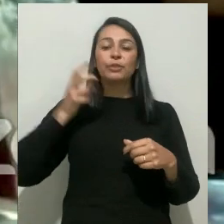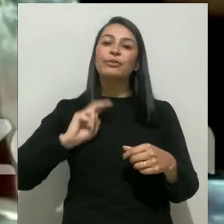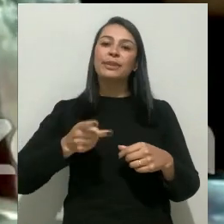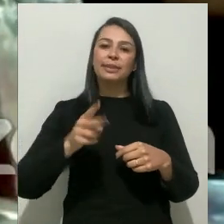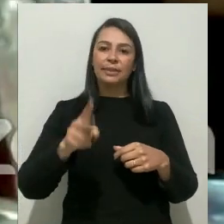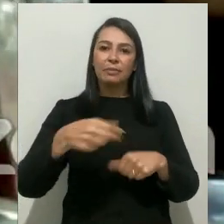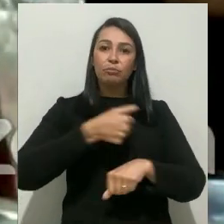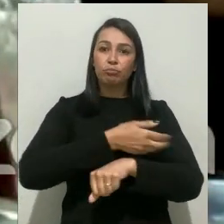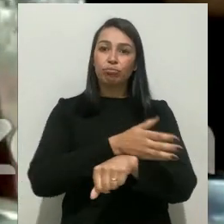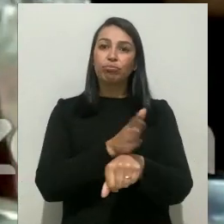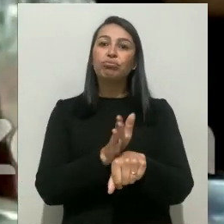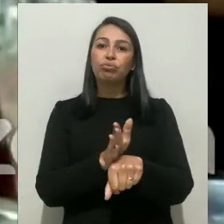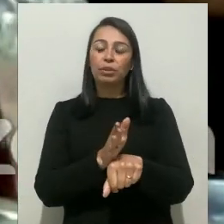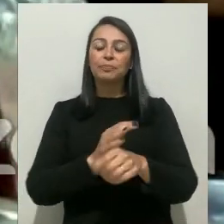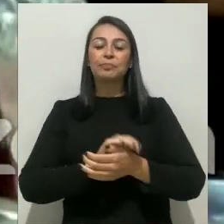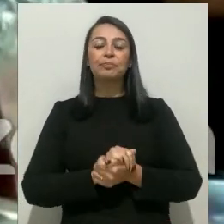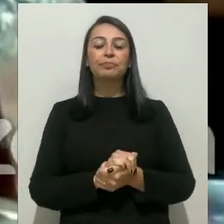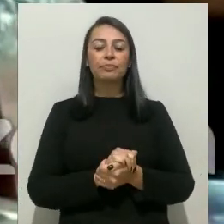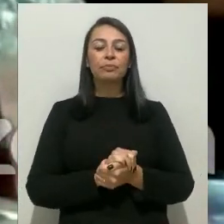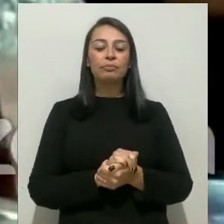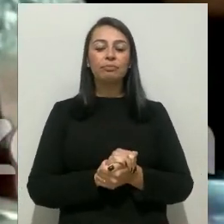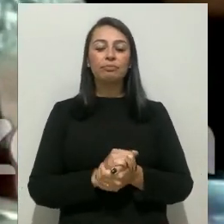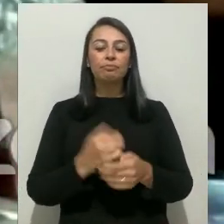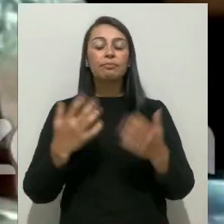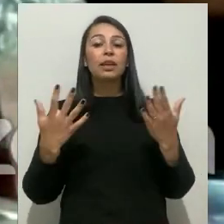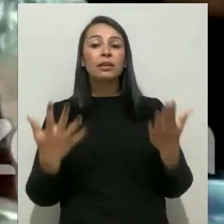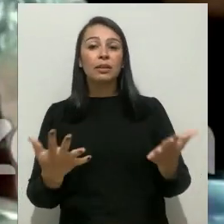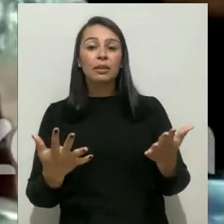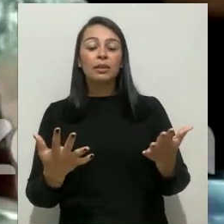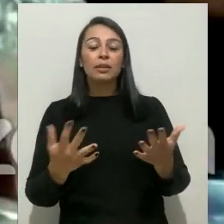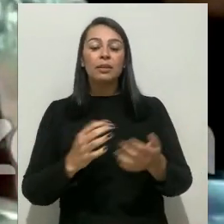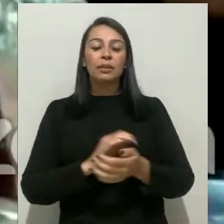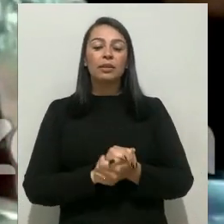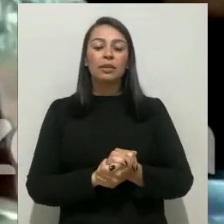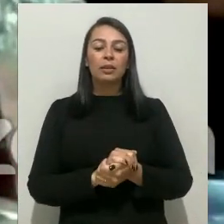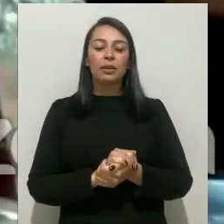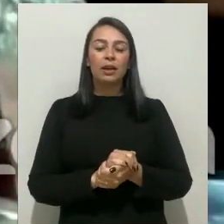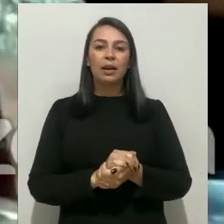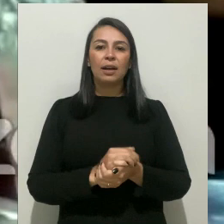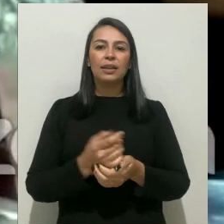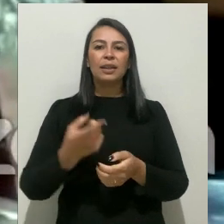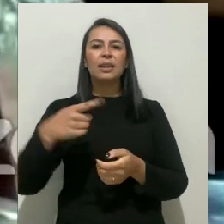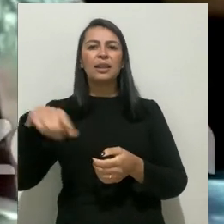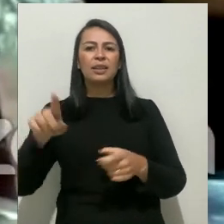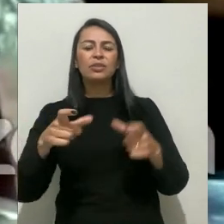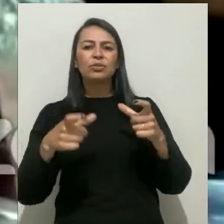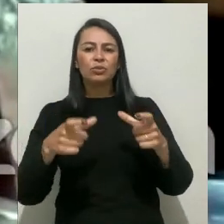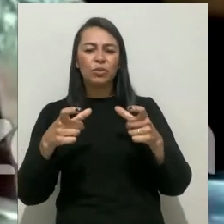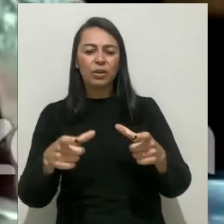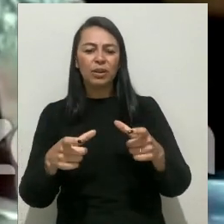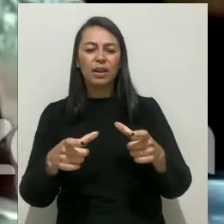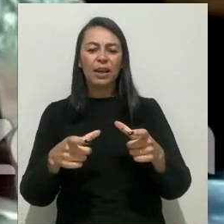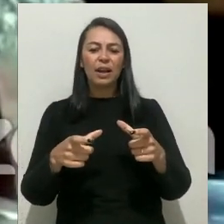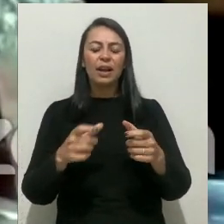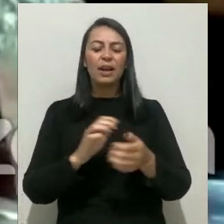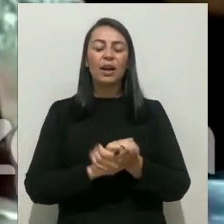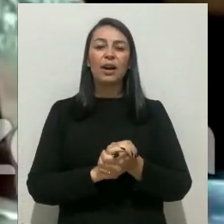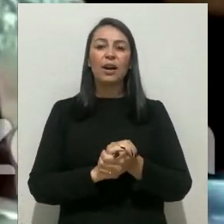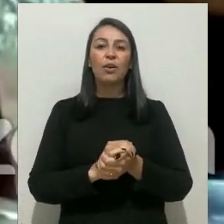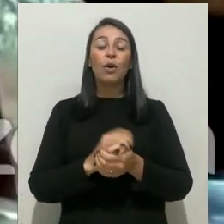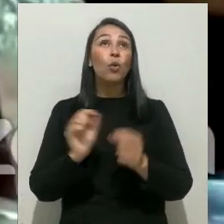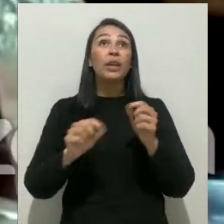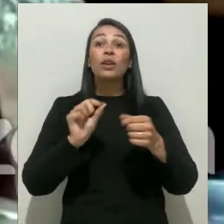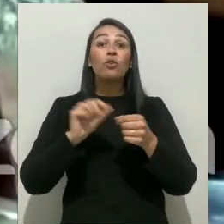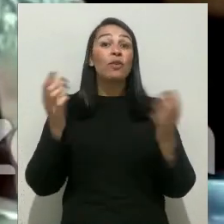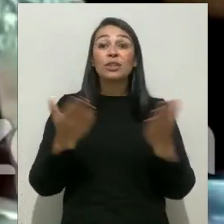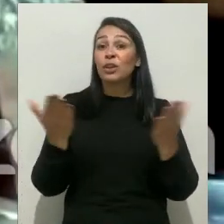todo. E, enfim, mas ele valente, né? Então ia lá, quase desistia, mas meu Deus, o que eu faço agora? E